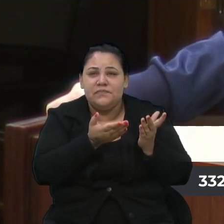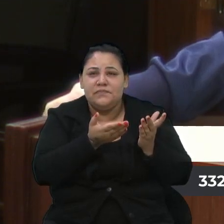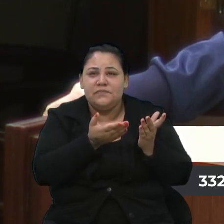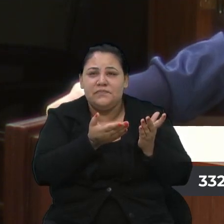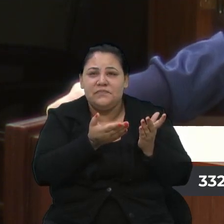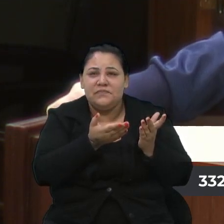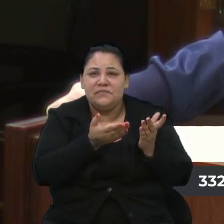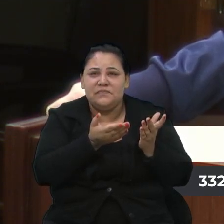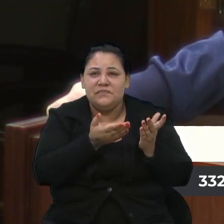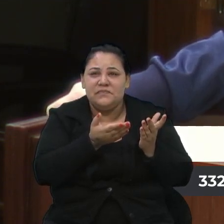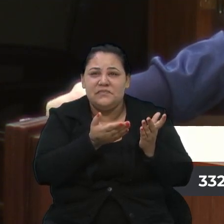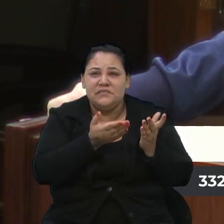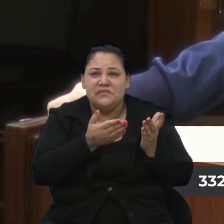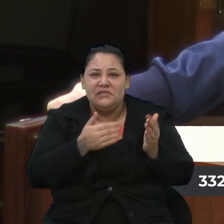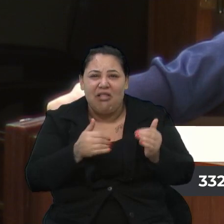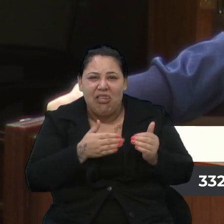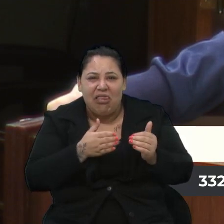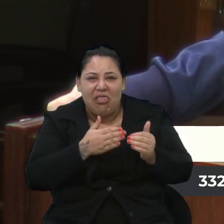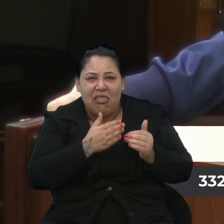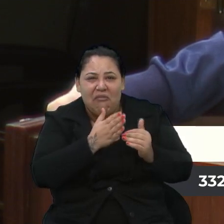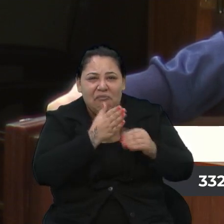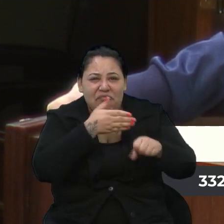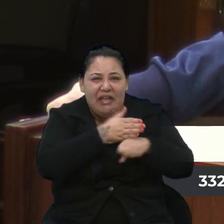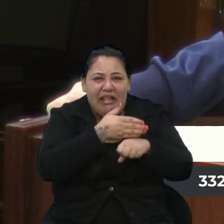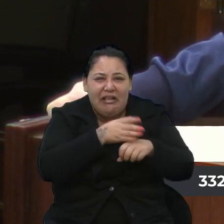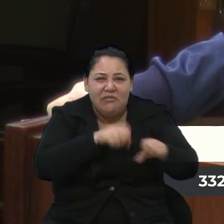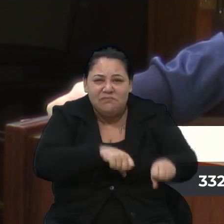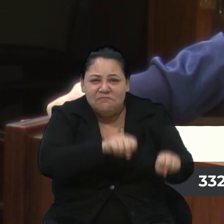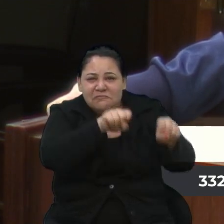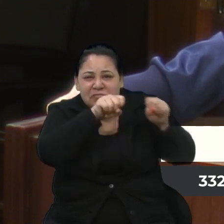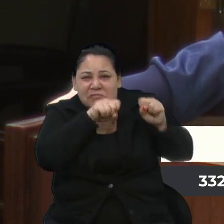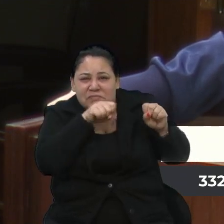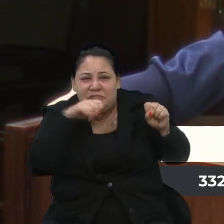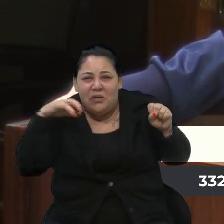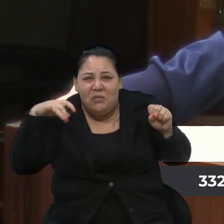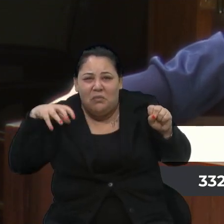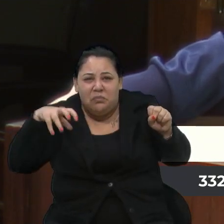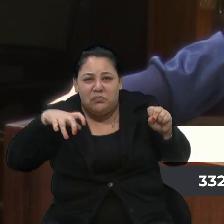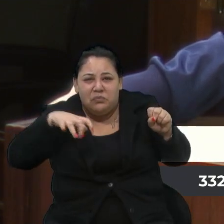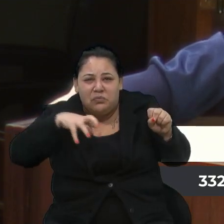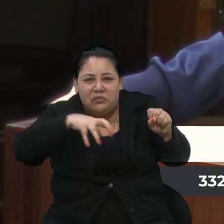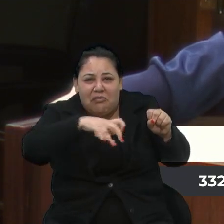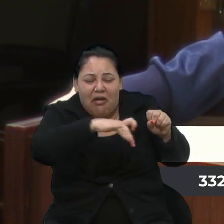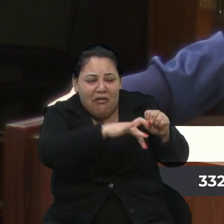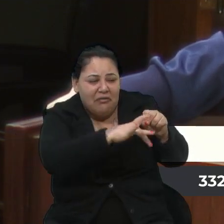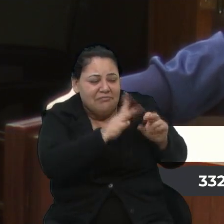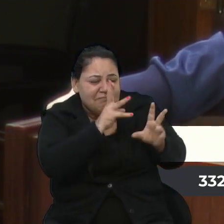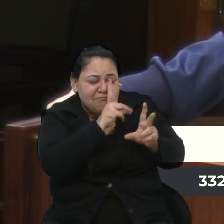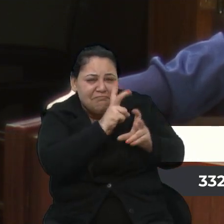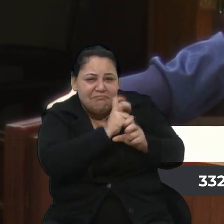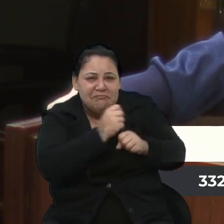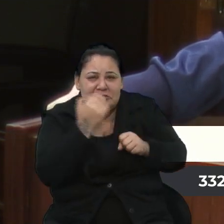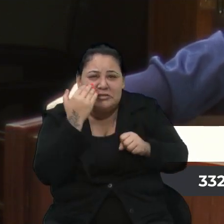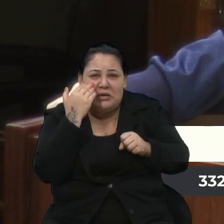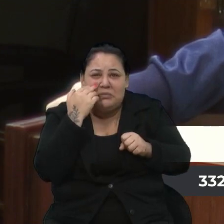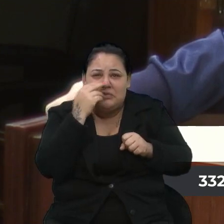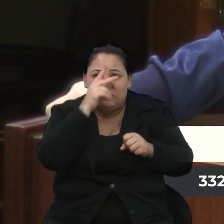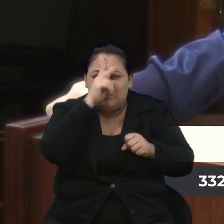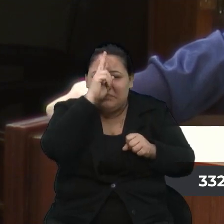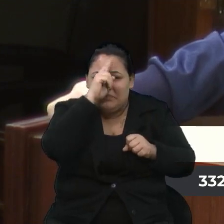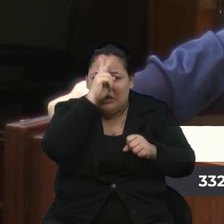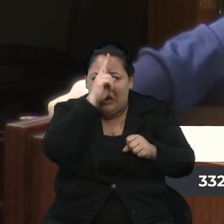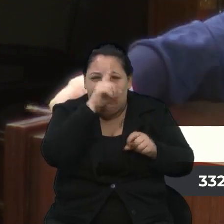lesma que entrava no meio dos cobertores, aranha, era barata. Bom, é